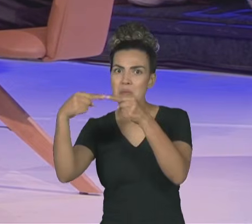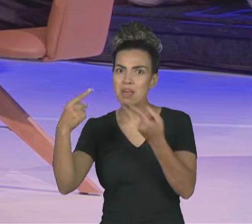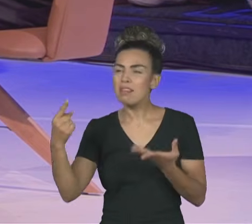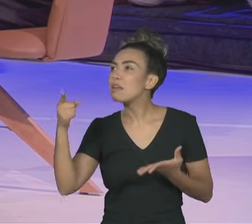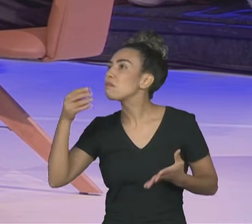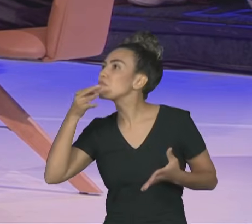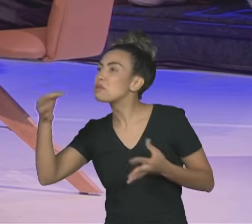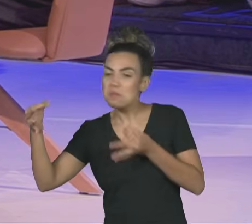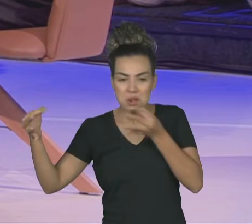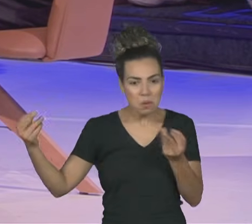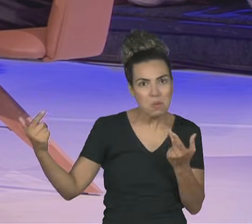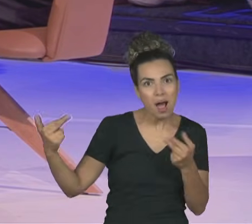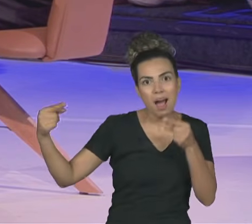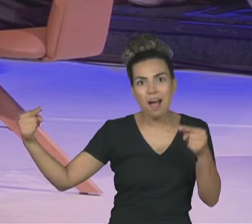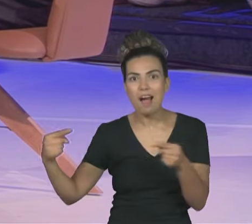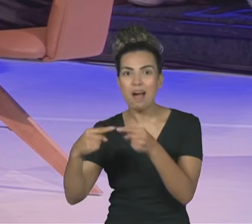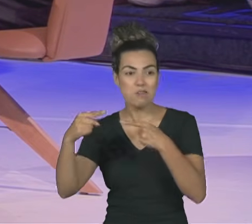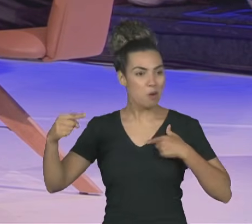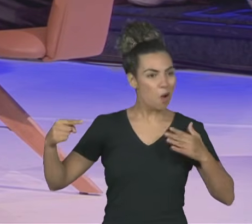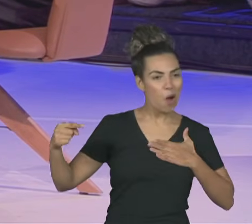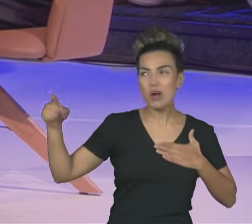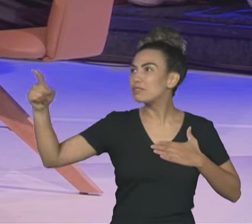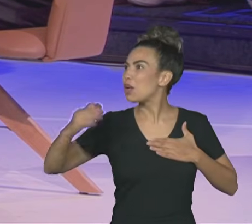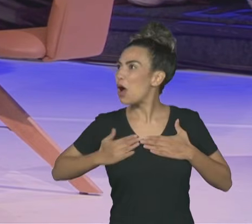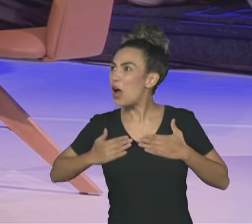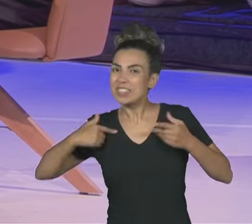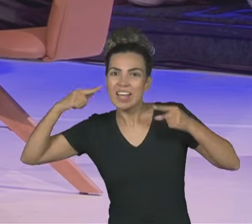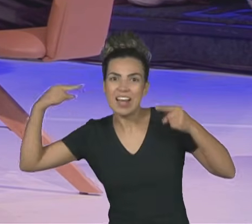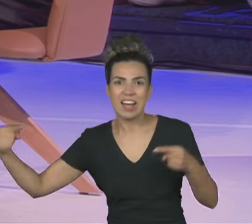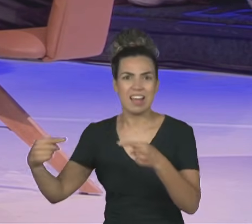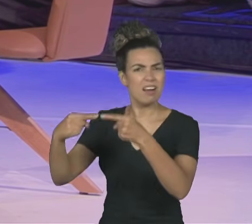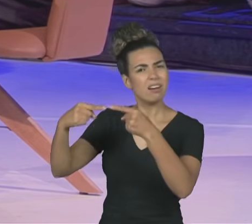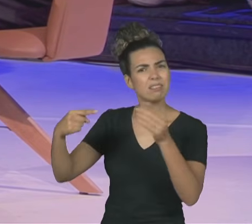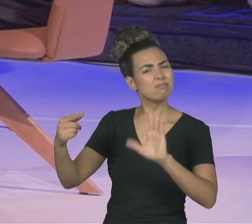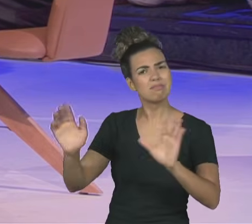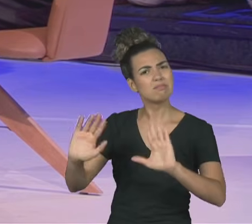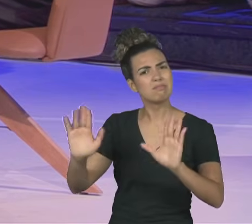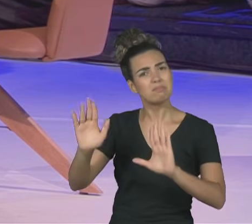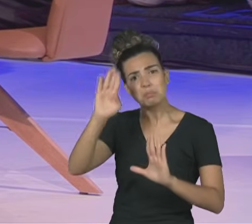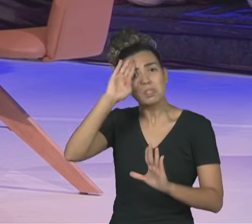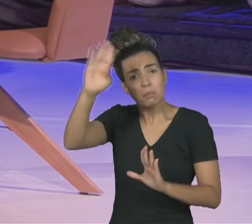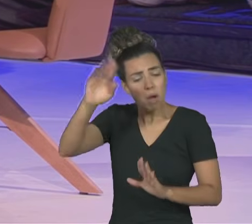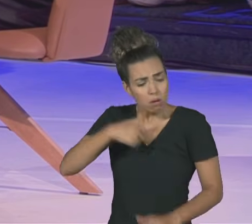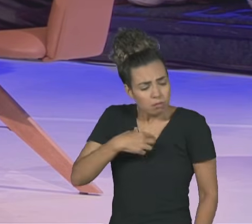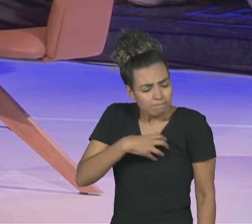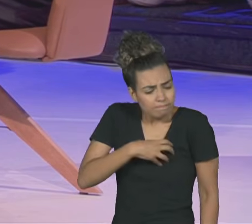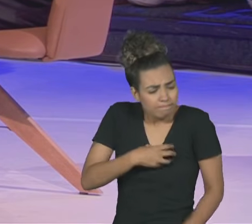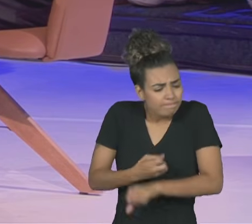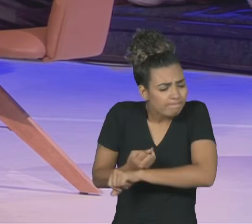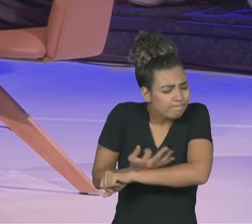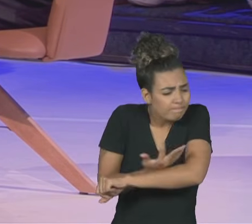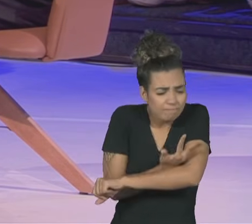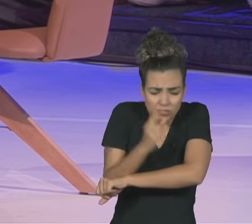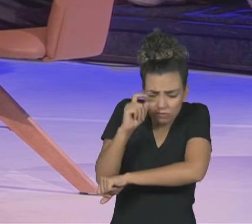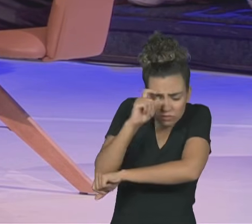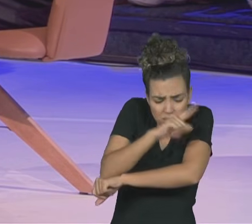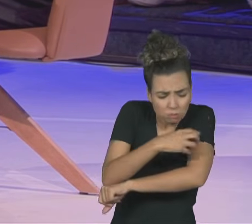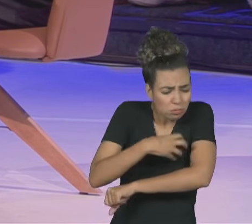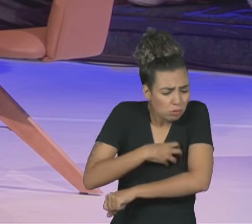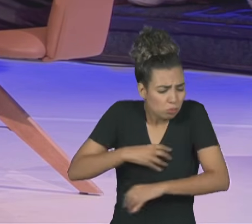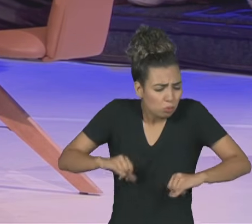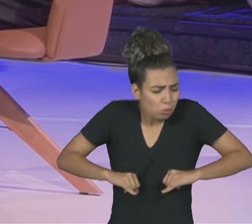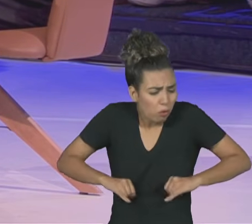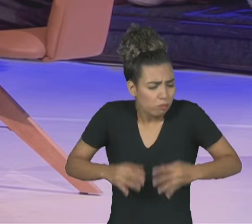partilha daquilo que é mais difícil, né, daquilo que é mais doloroso. E, por outro lado, também